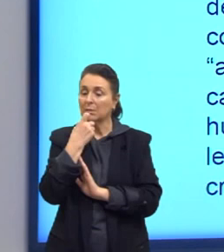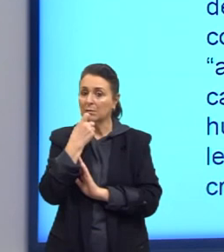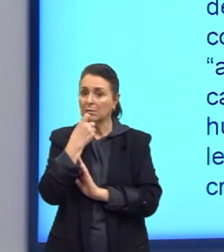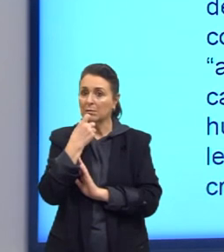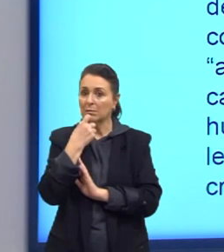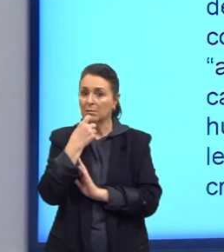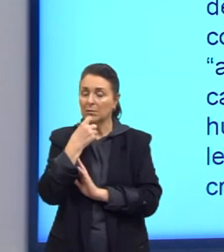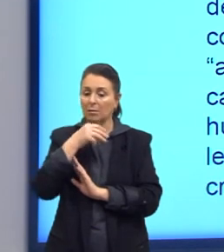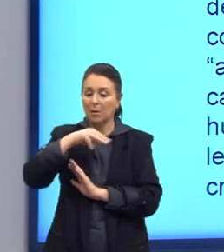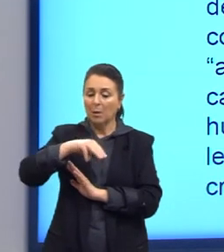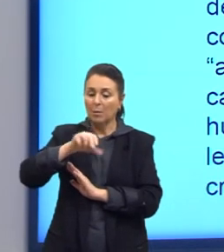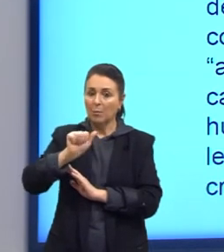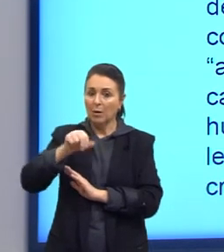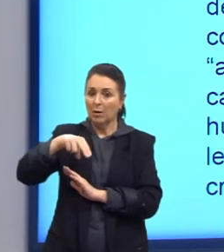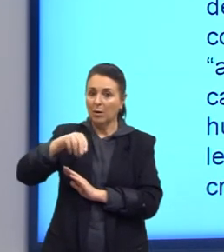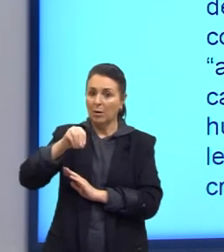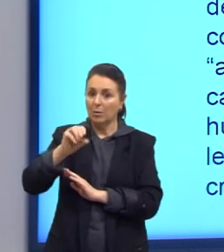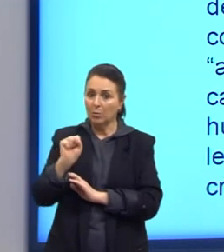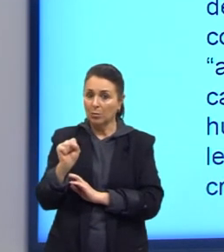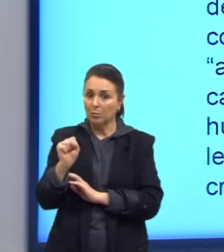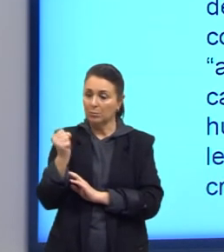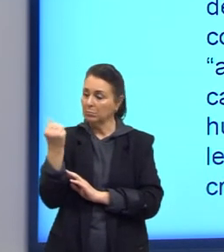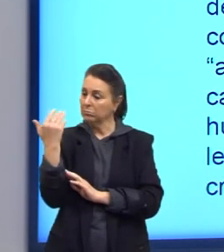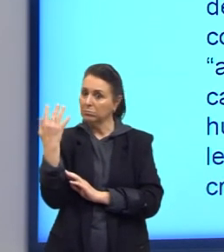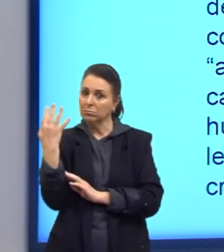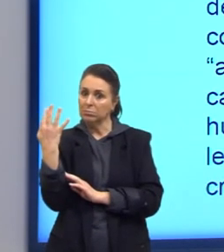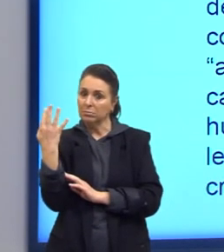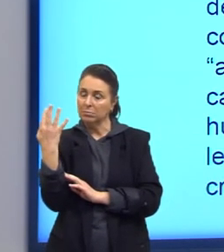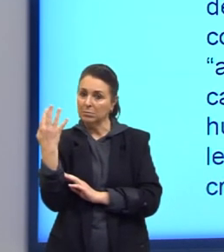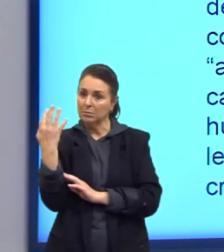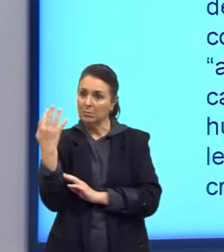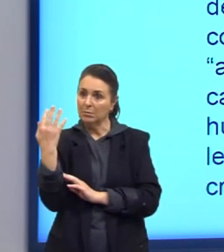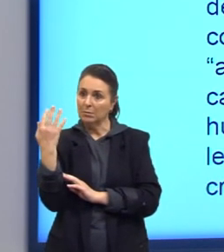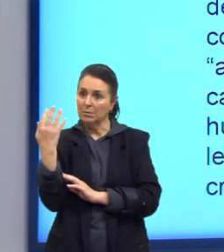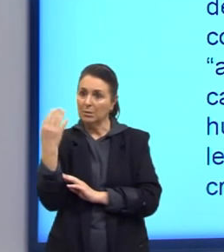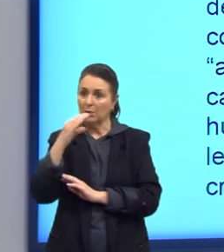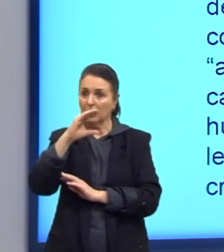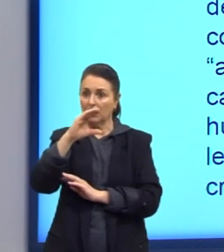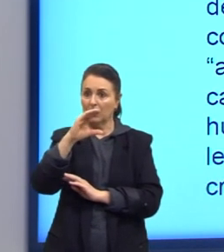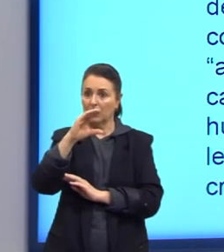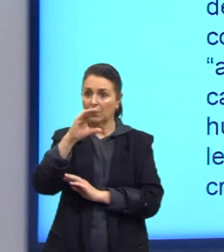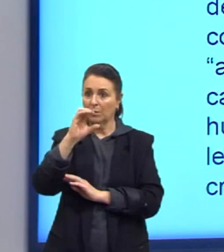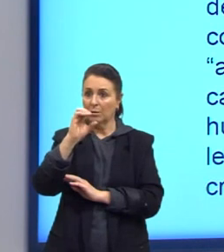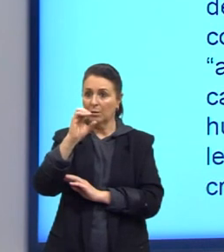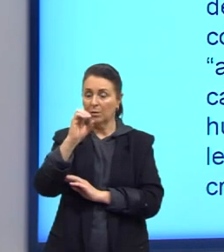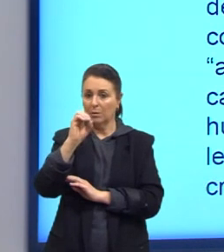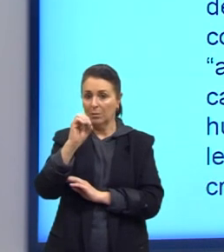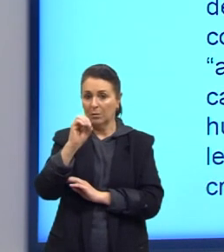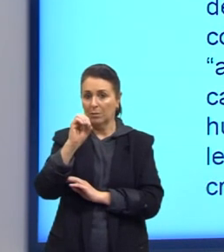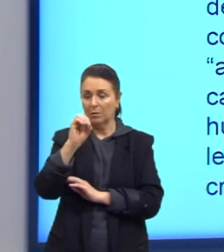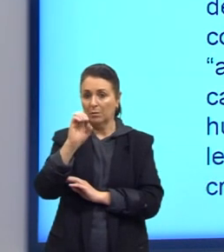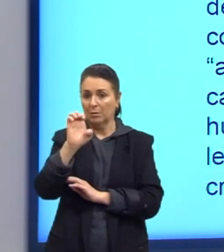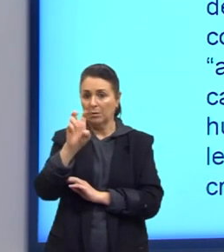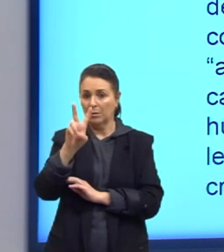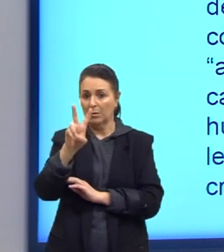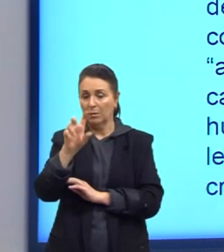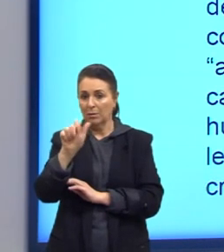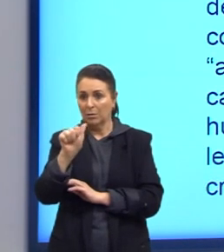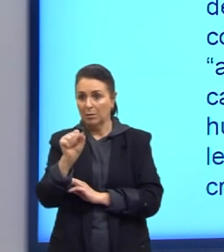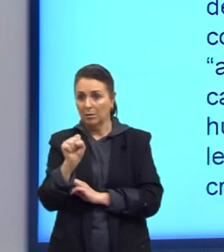manos manos são mãos levas levas